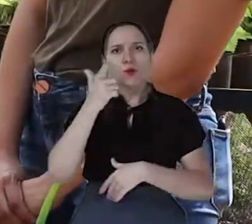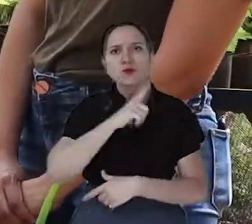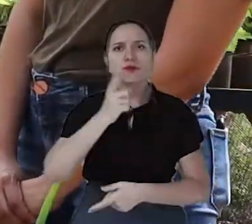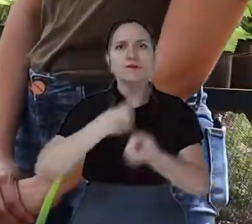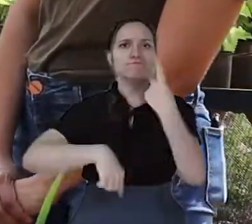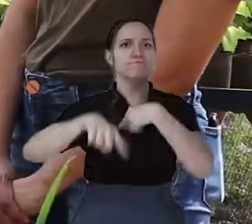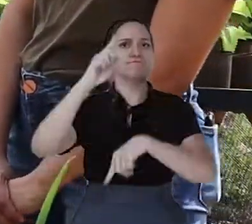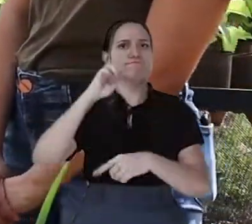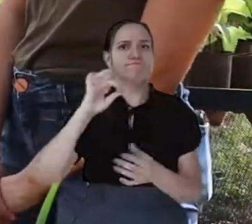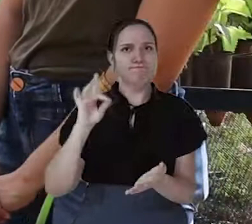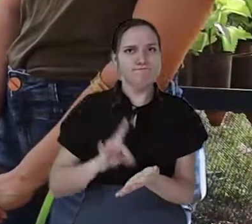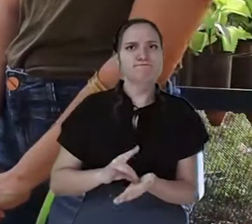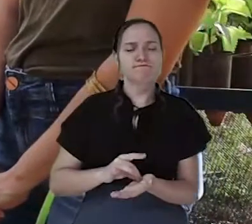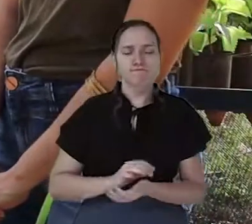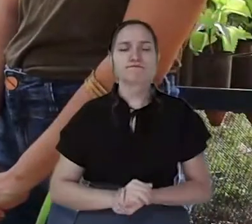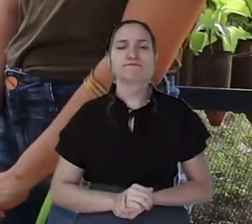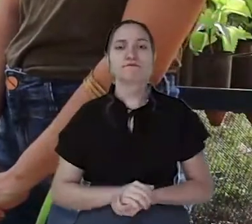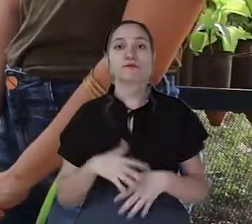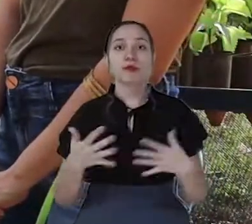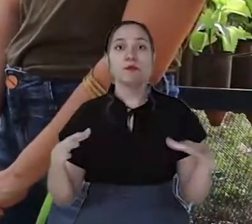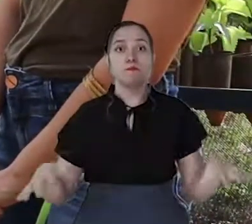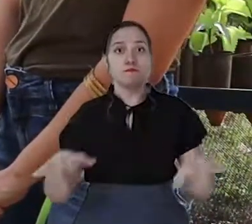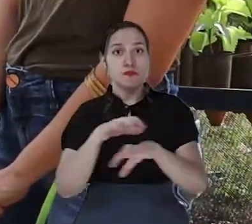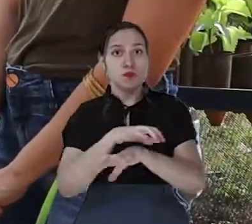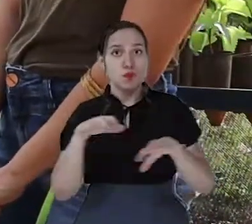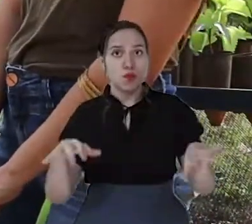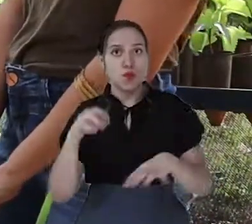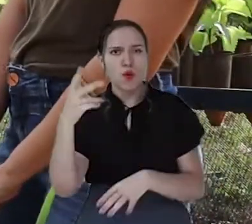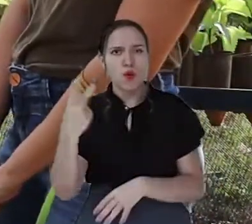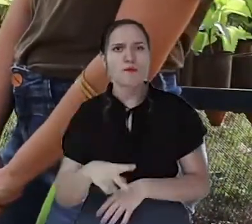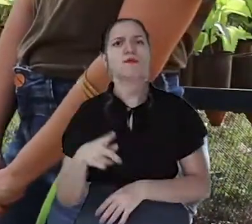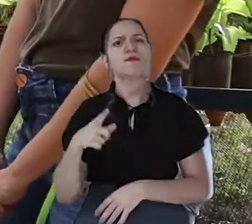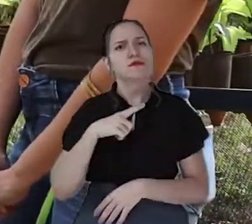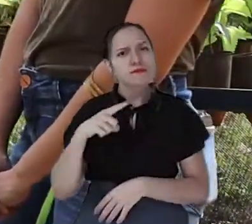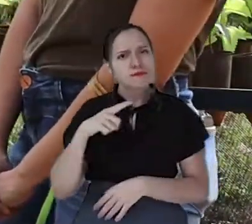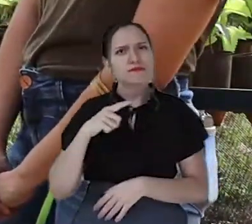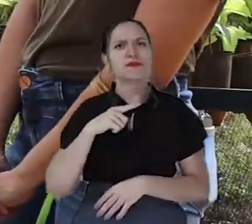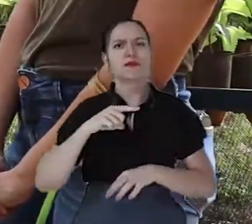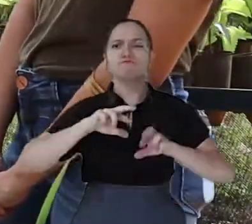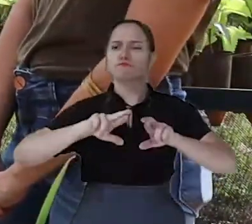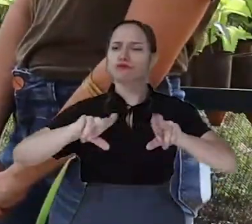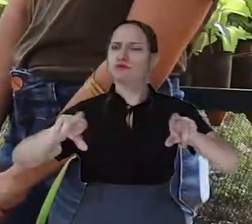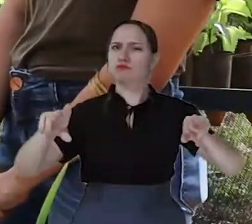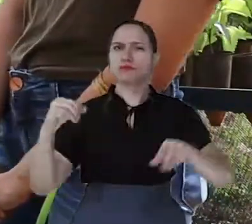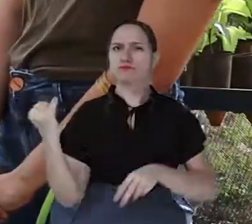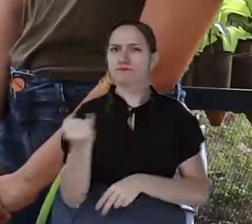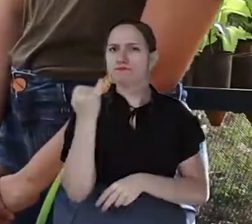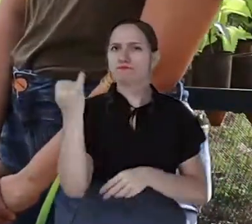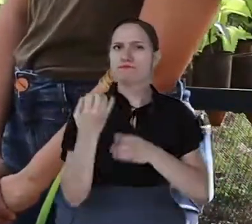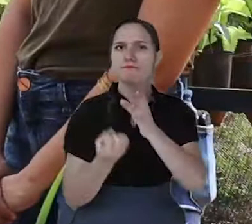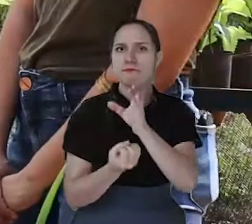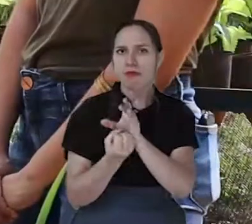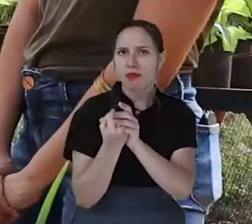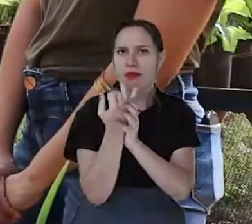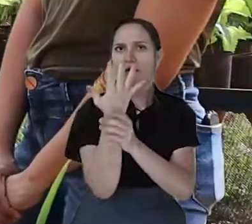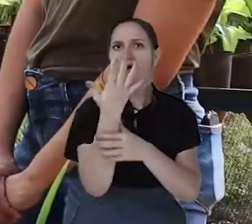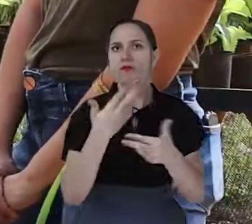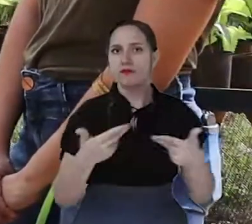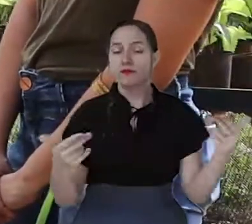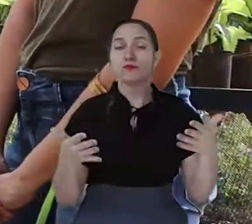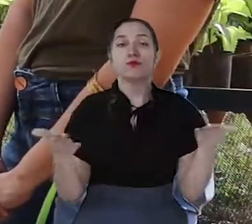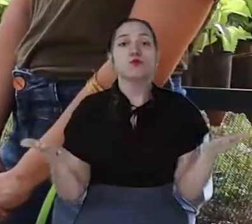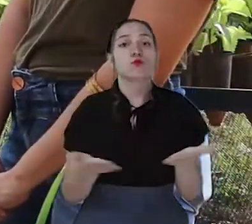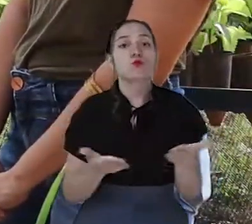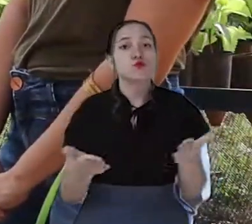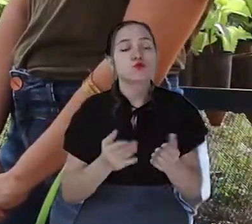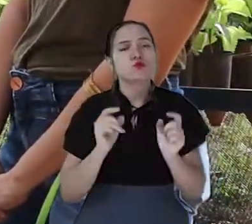Então esse bioma, né, ele guarda, né, variedades muito importantes de plantas, né, que são hoje,